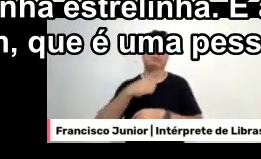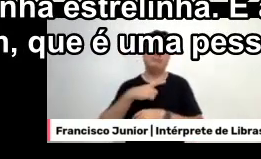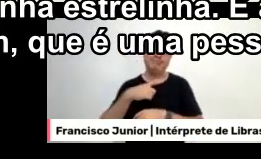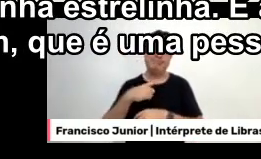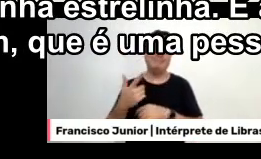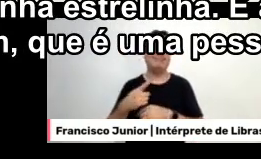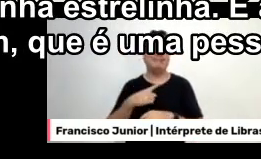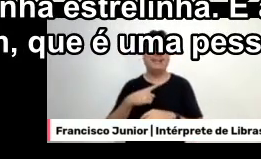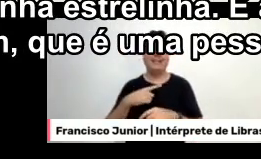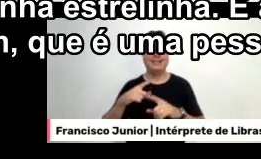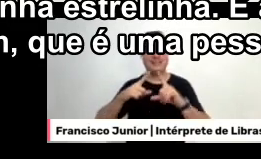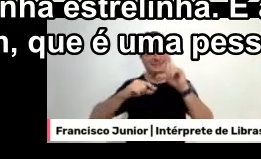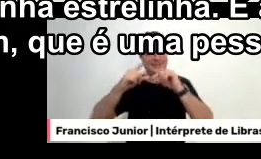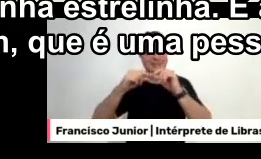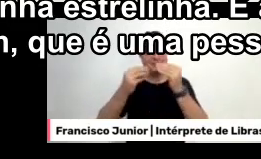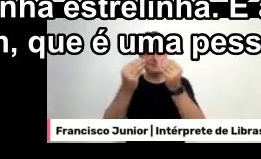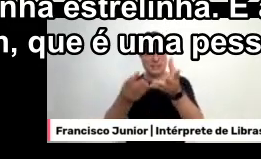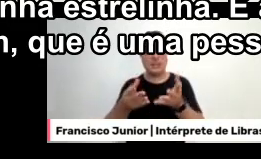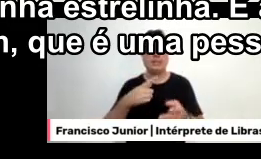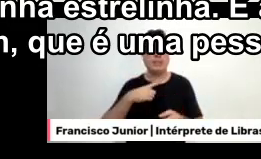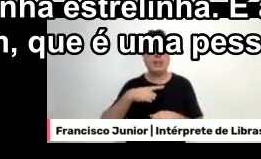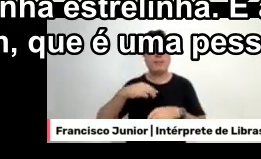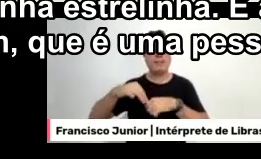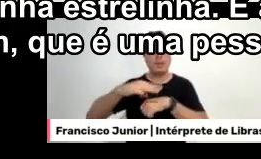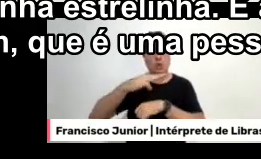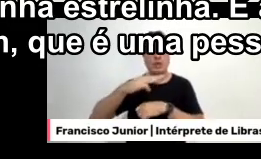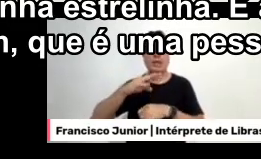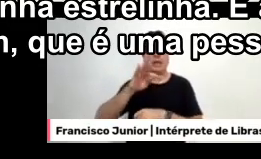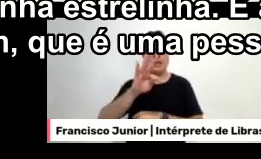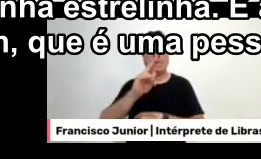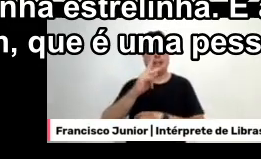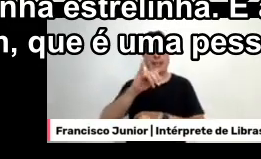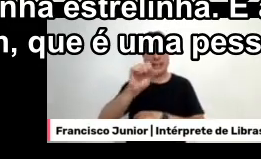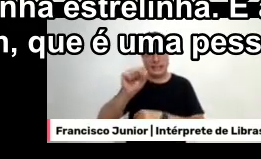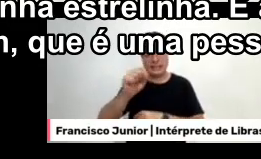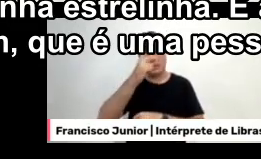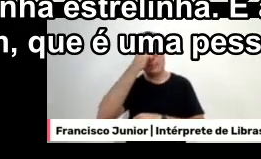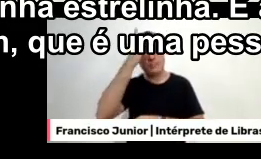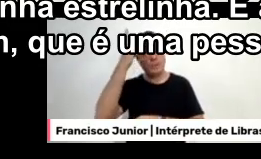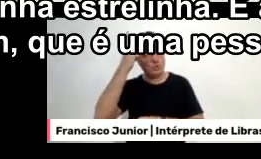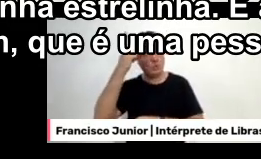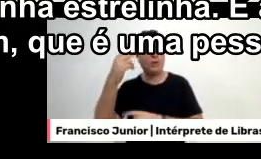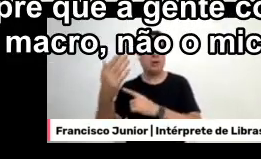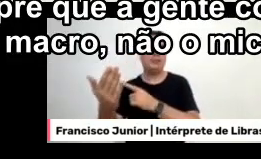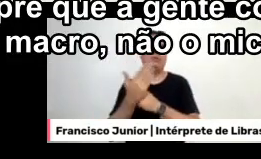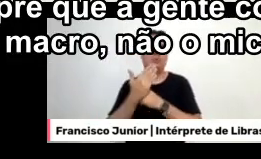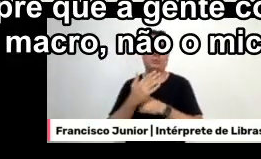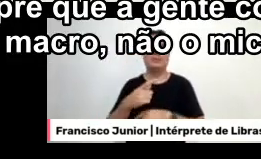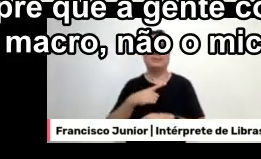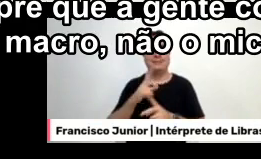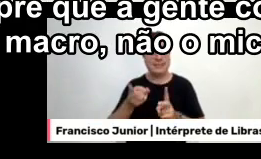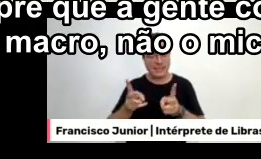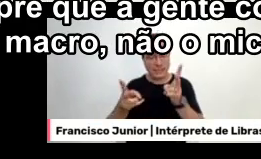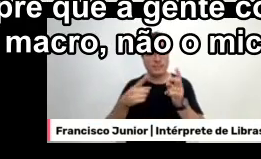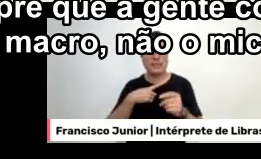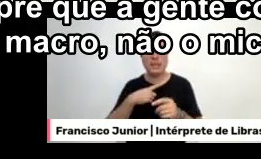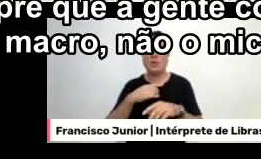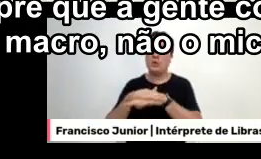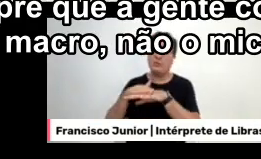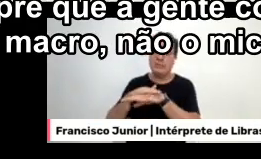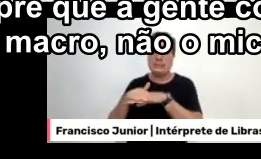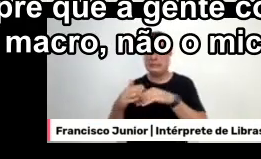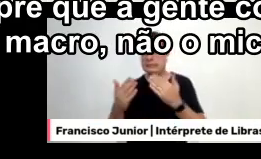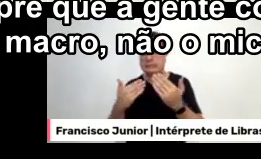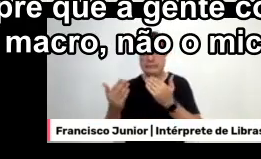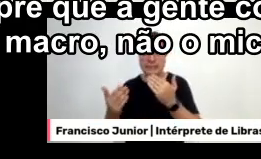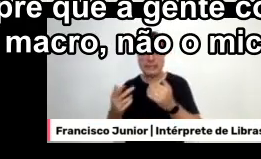ganha estrelinha, e a minha mentora Thaís também, que é uma pessoa que me tira do conforto sempre que a gente conversa, né,